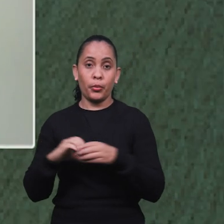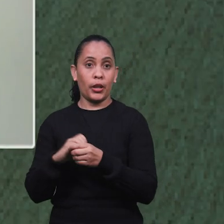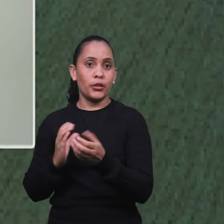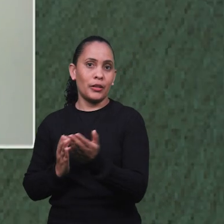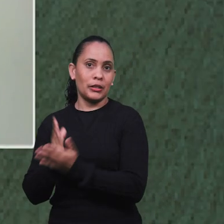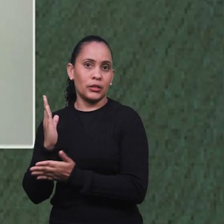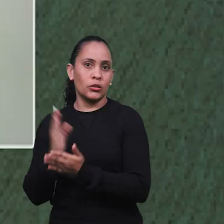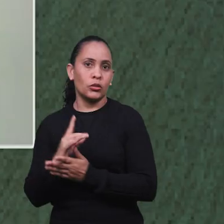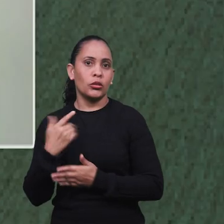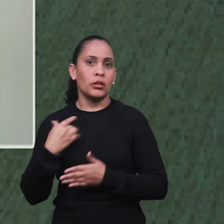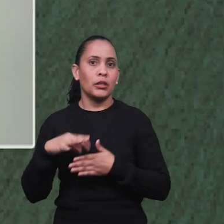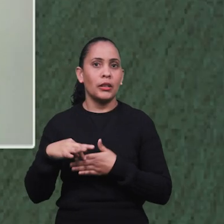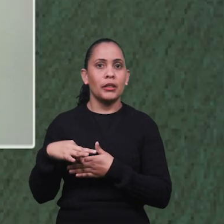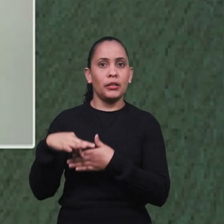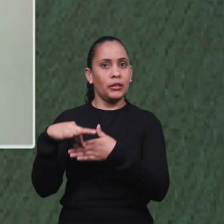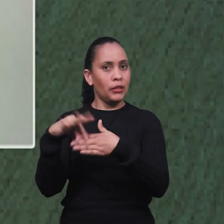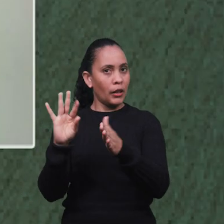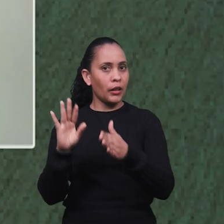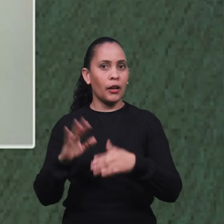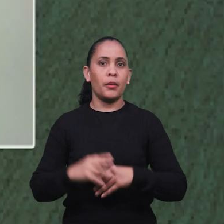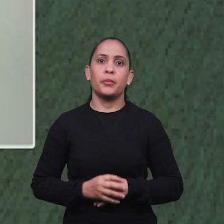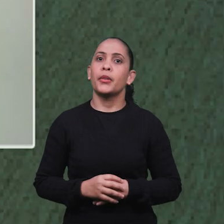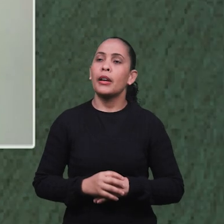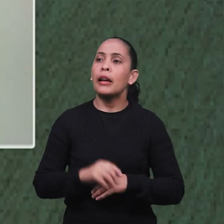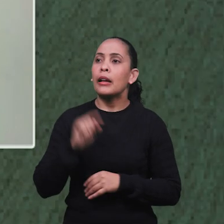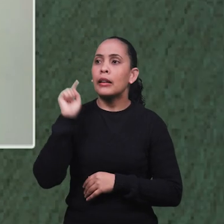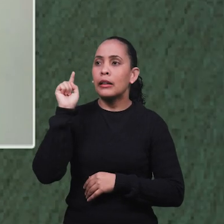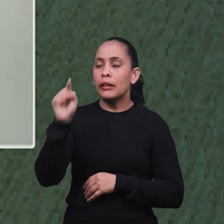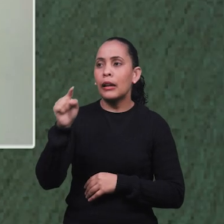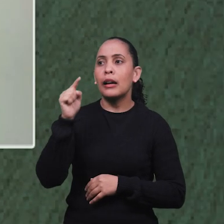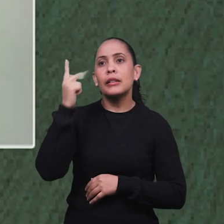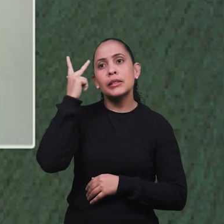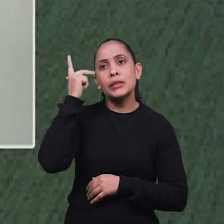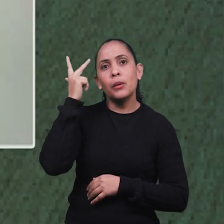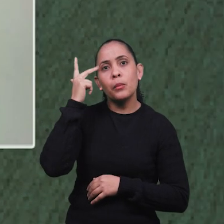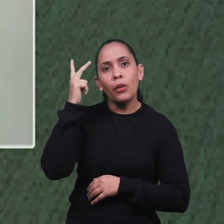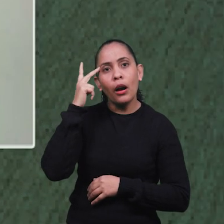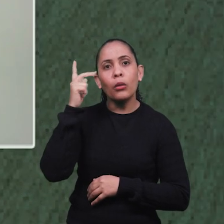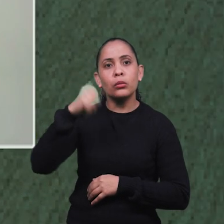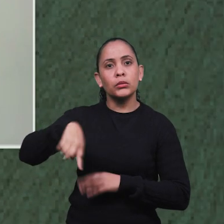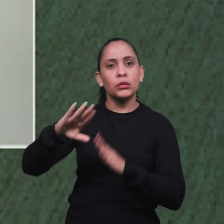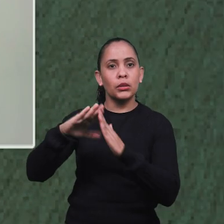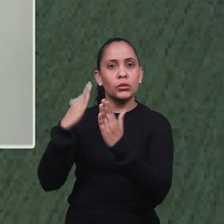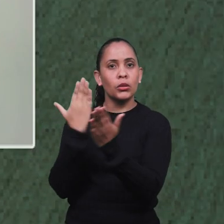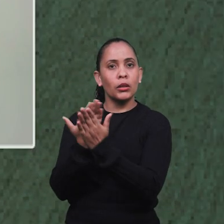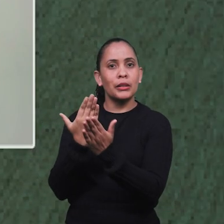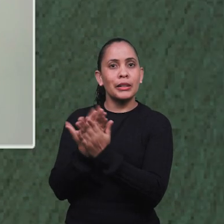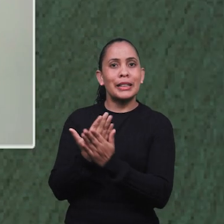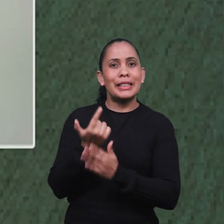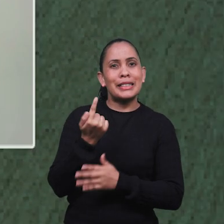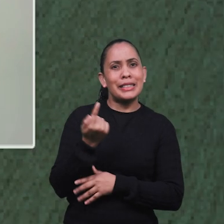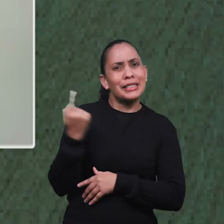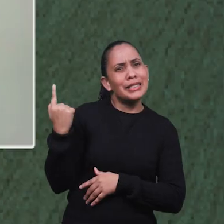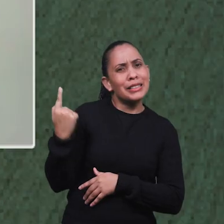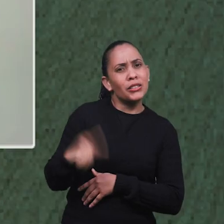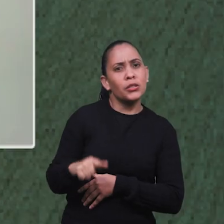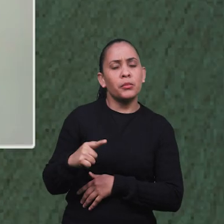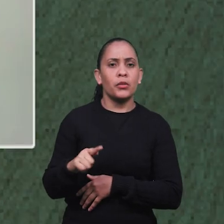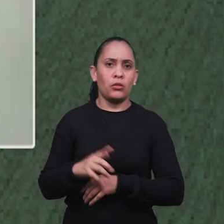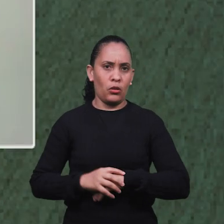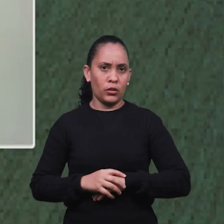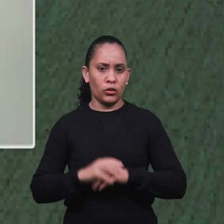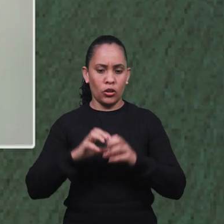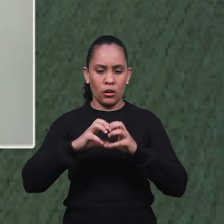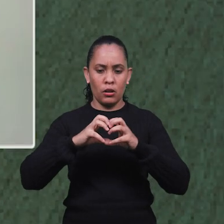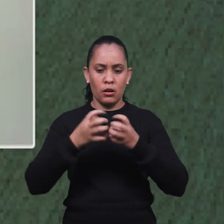acessa. Sim. A gente hoje entrega para a alimentação escolar do estado de São Paulo. Esse ano vão ser 7 milhões de unidades